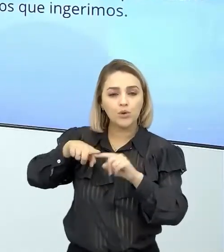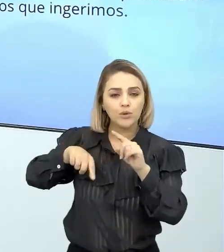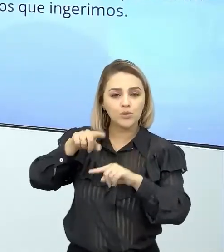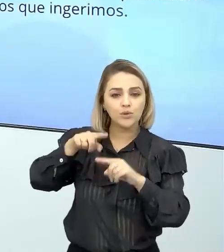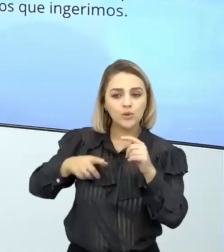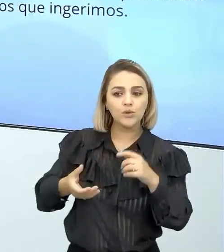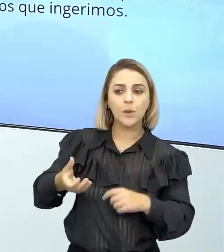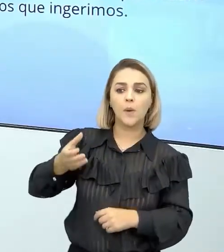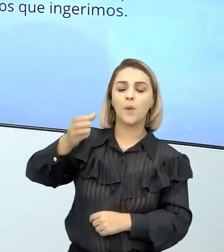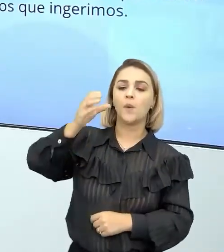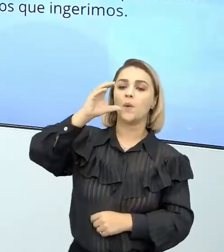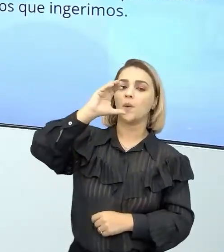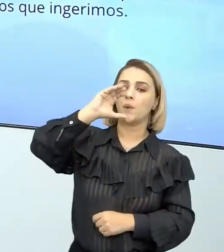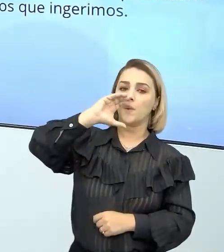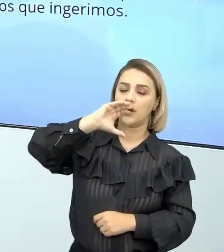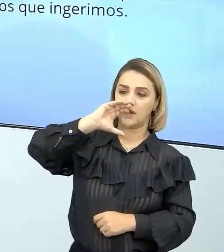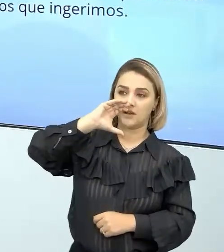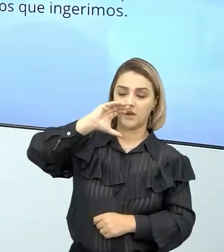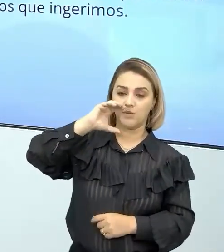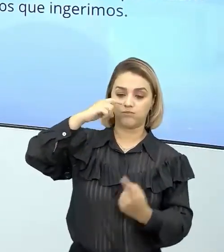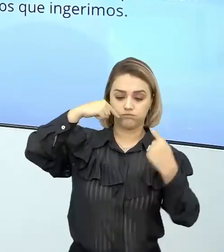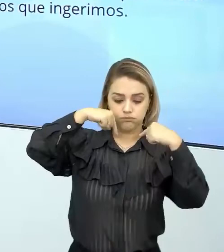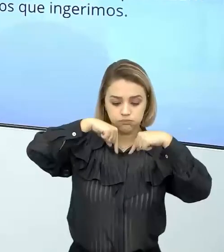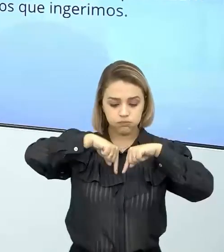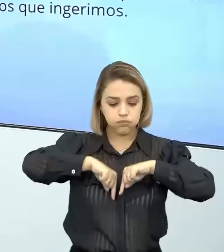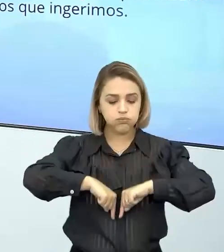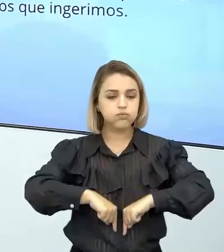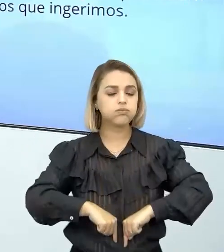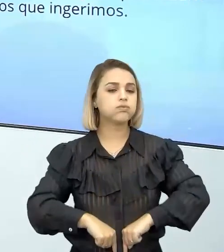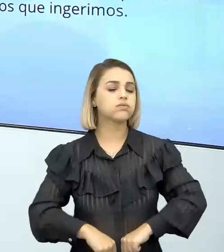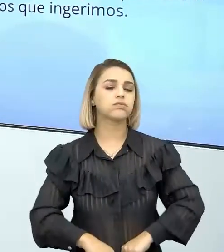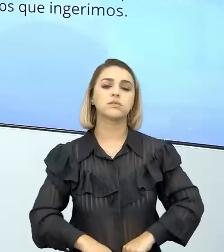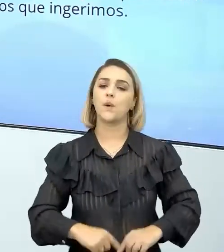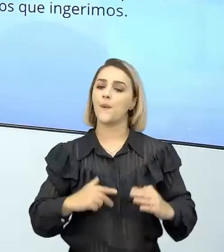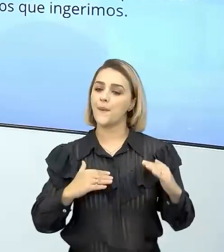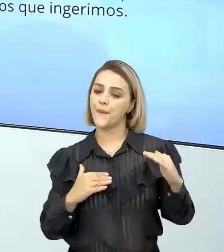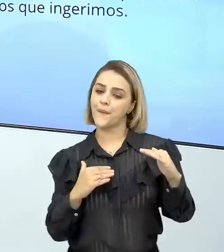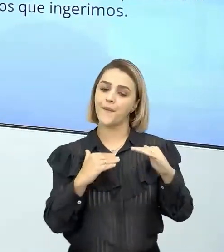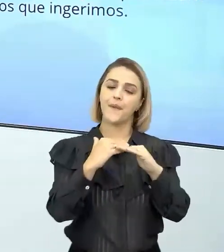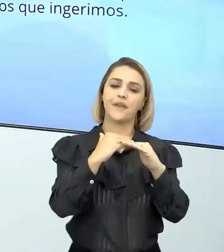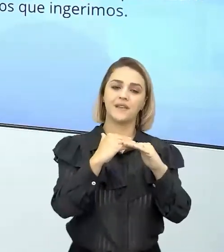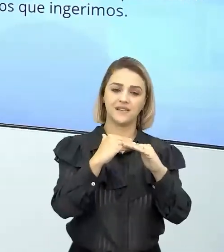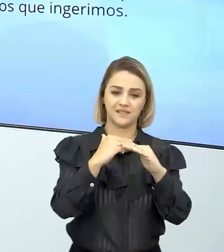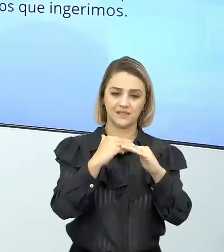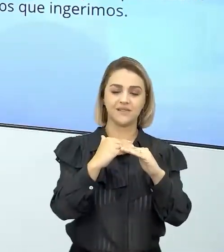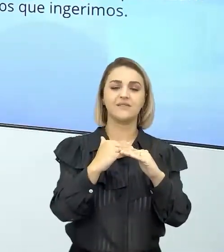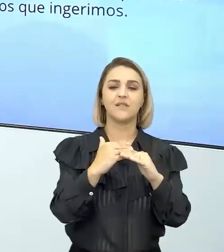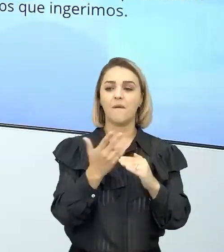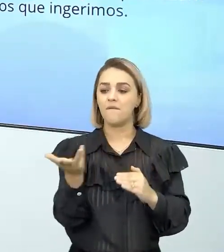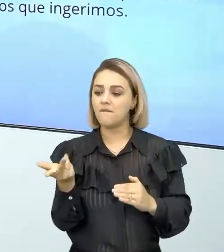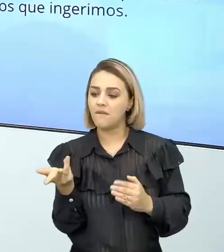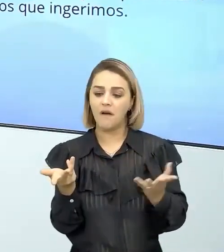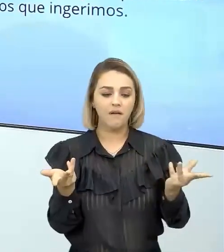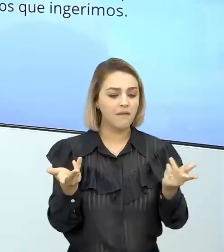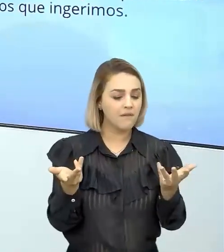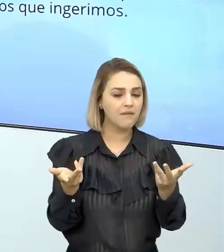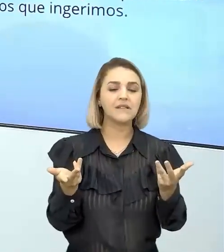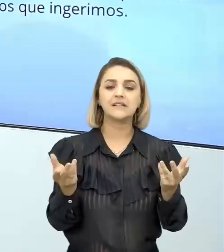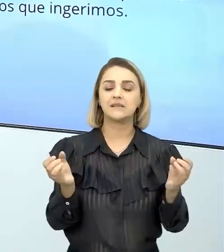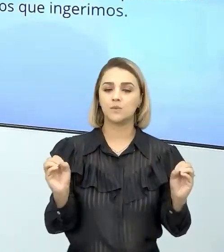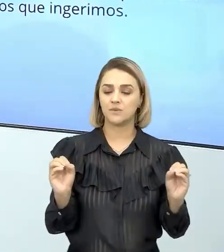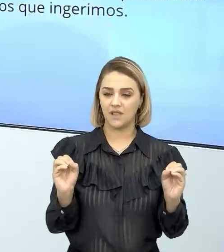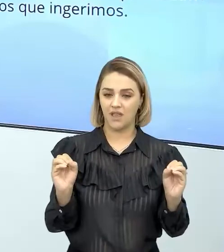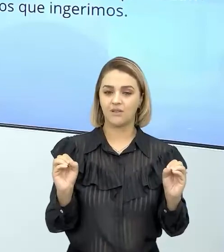à velocidade de decomposição. Ou seja, todas as velocidades deverão ser igual a zero. Isso é que nós consideramos como